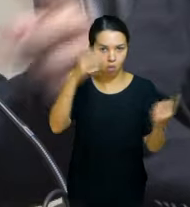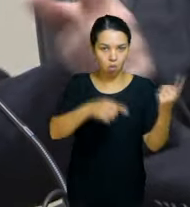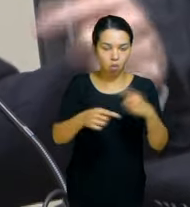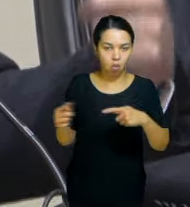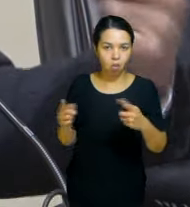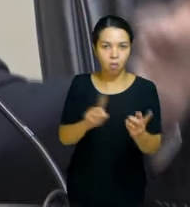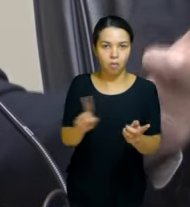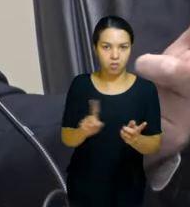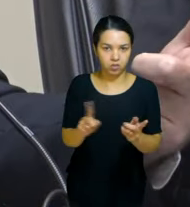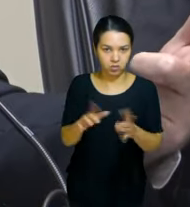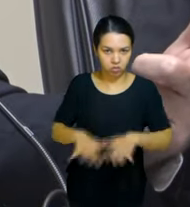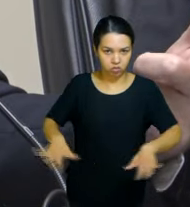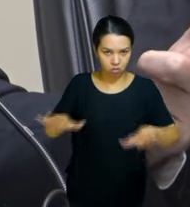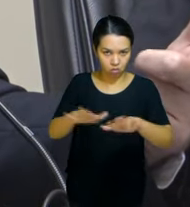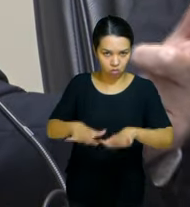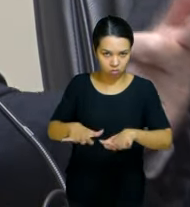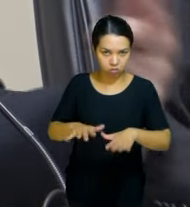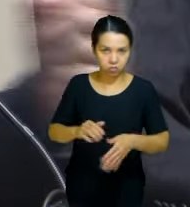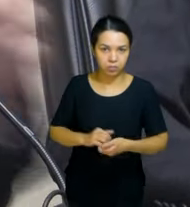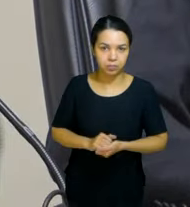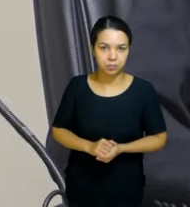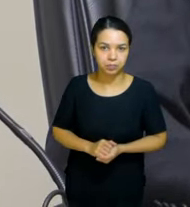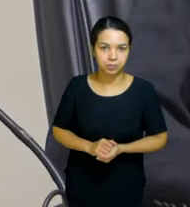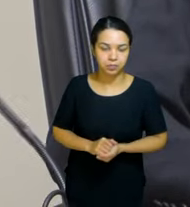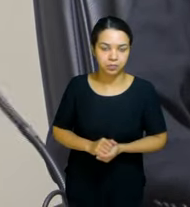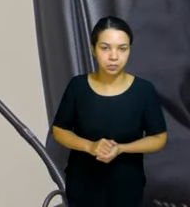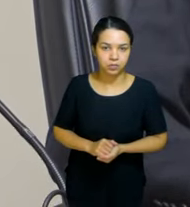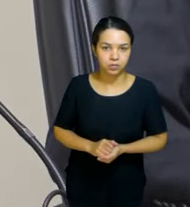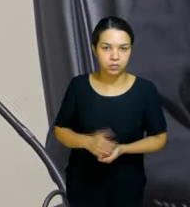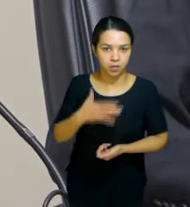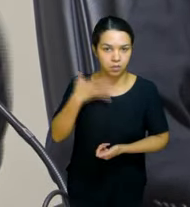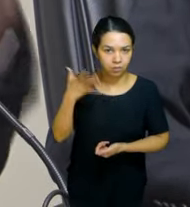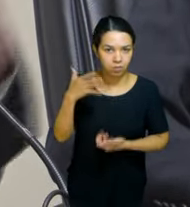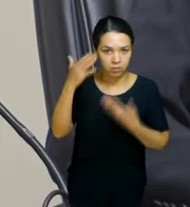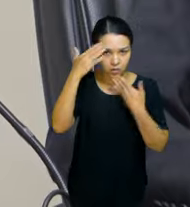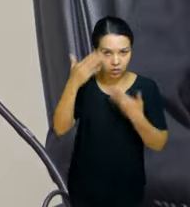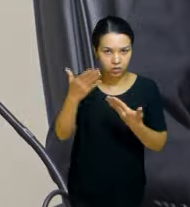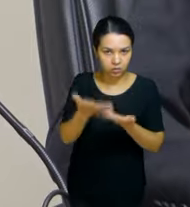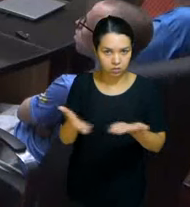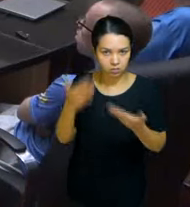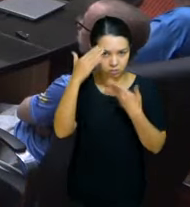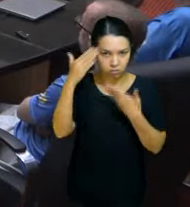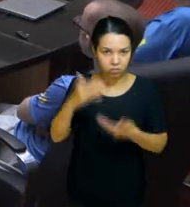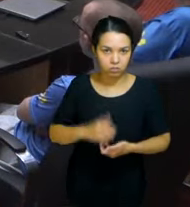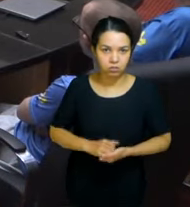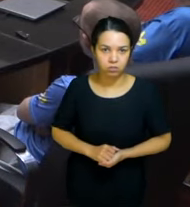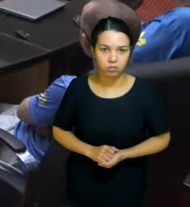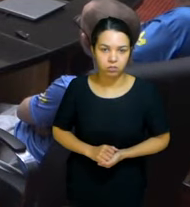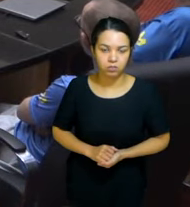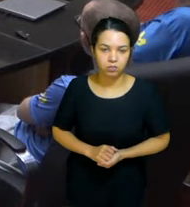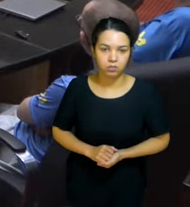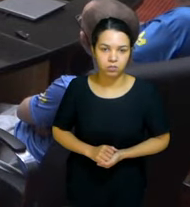falo para todos os lados. Tá bom? Essa seria a minha fala. Agradecer a todos aí. Muito obrigado.